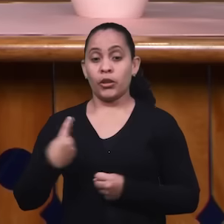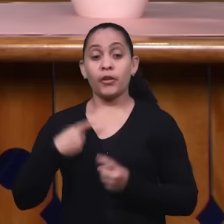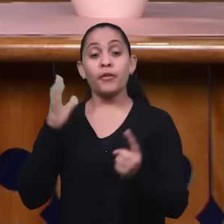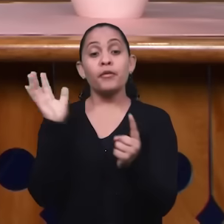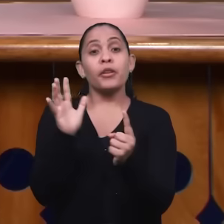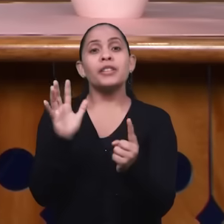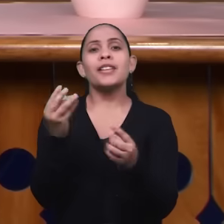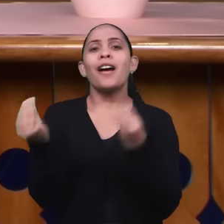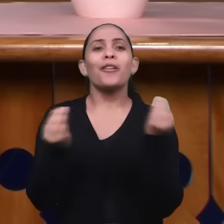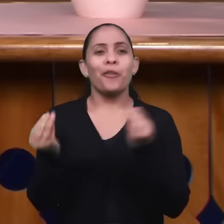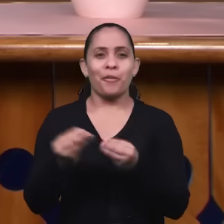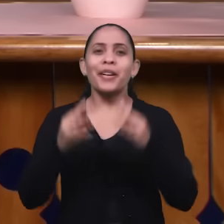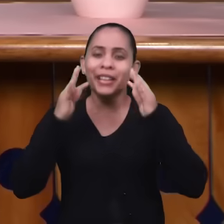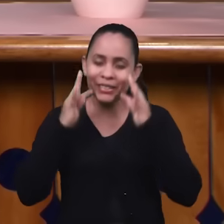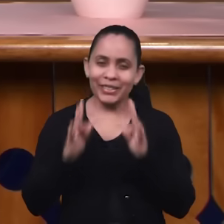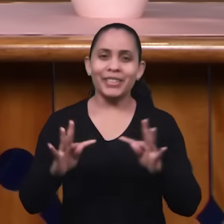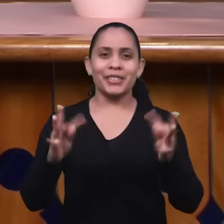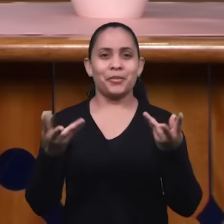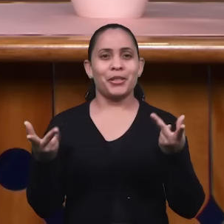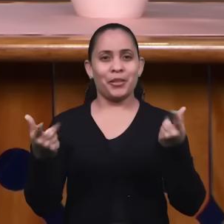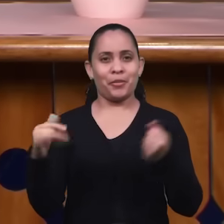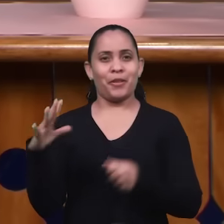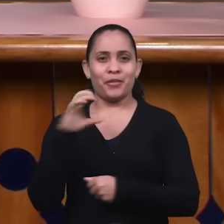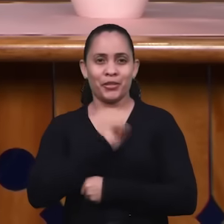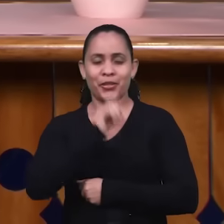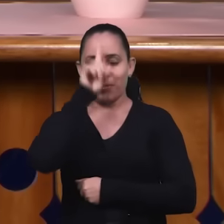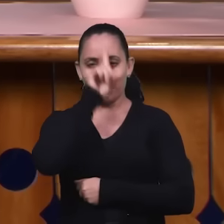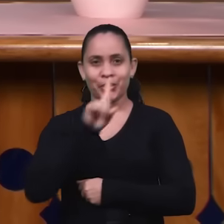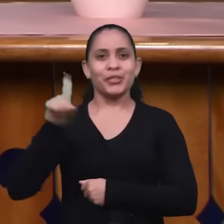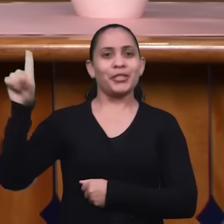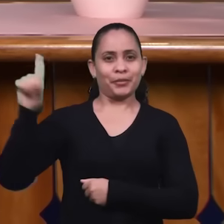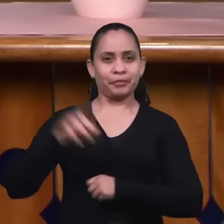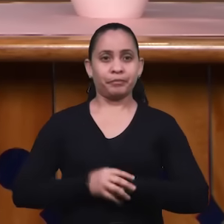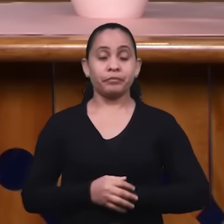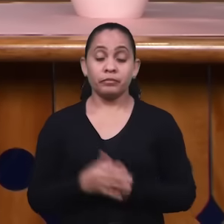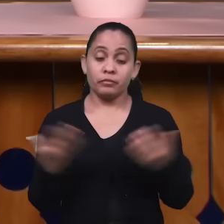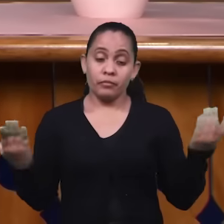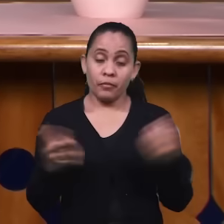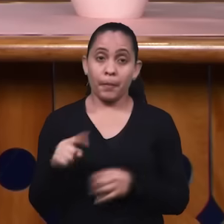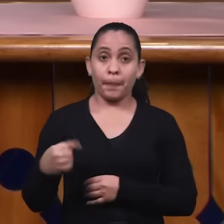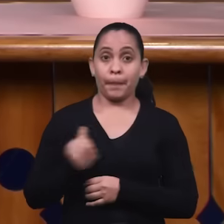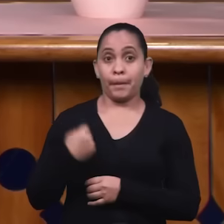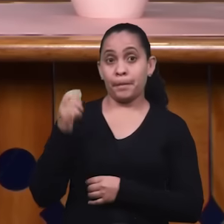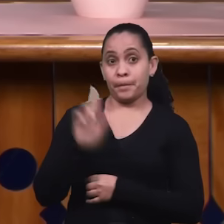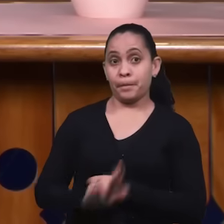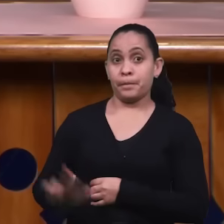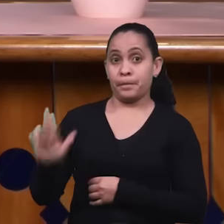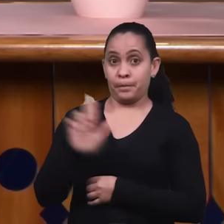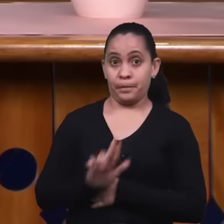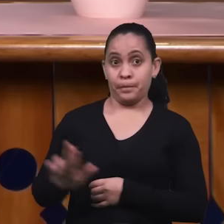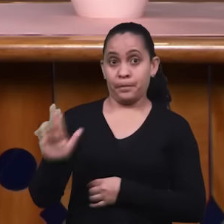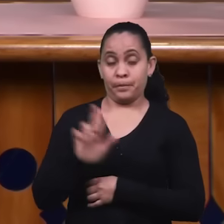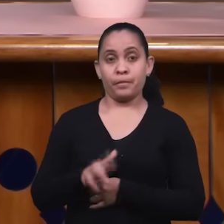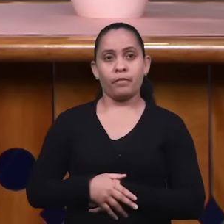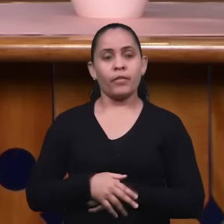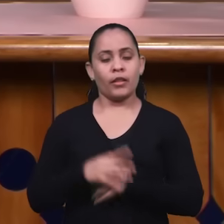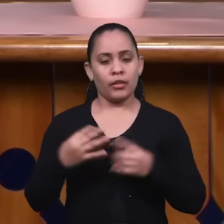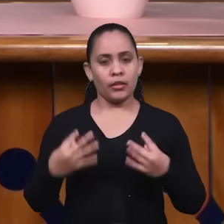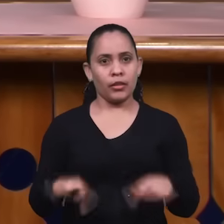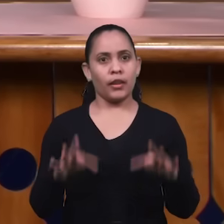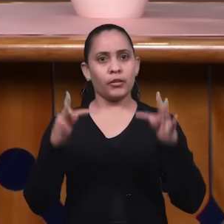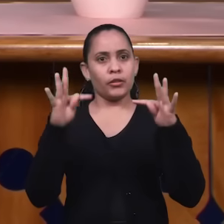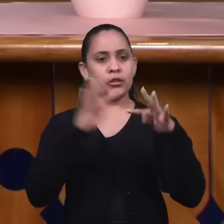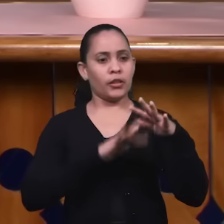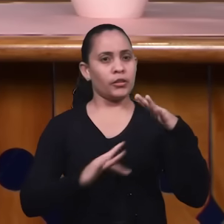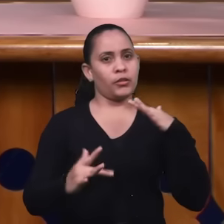de testemunhar deste grande amor que o Senhor tem operado. E para isso nós podemos usar as redes sociais, podemos usar a tecnologia, assim